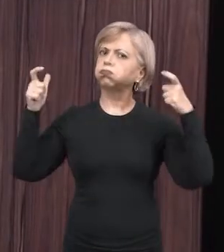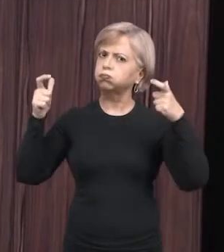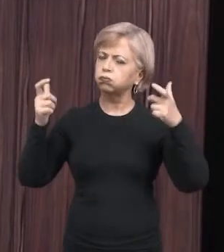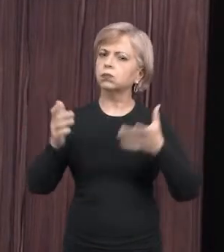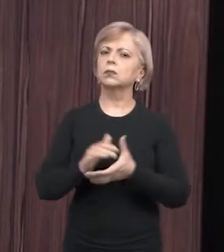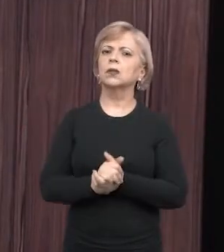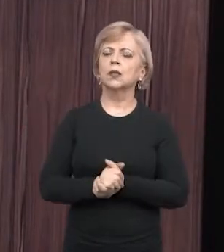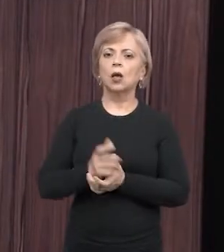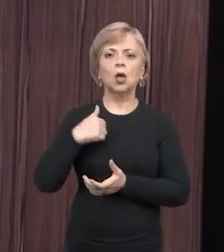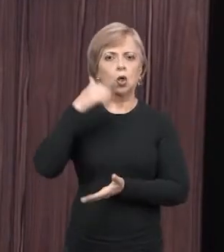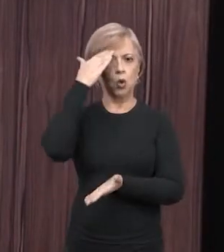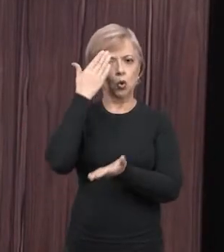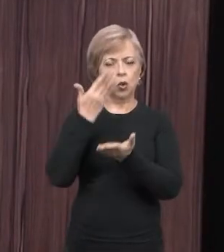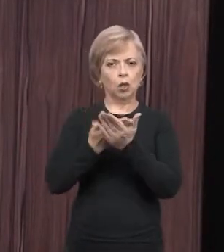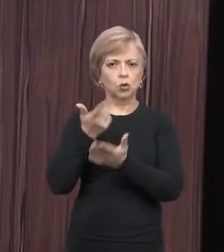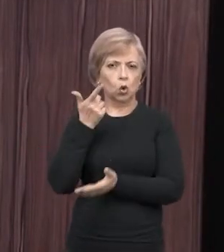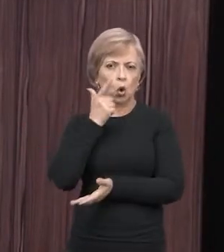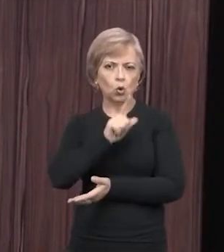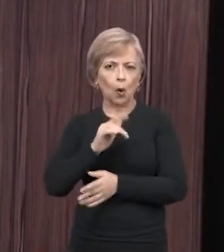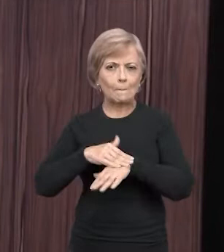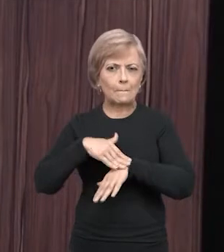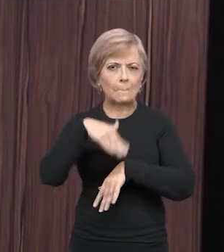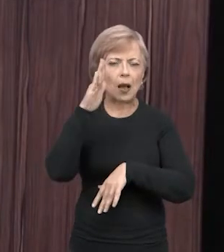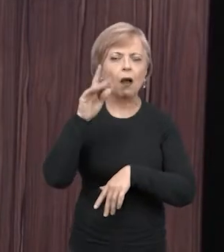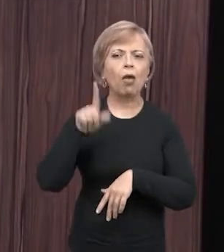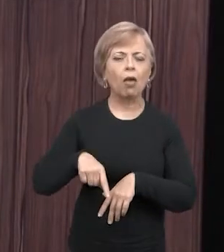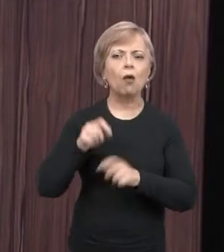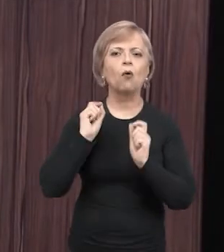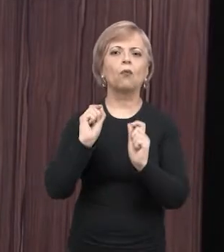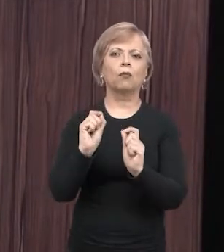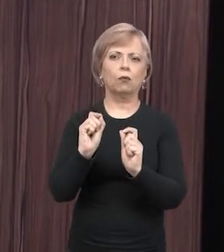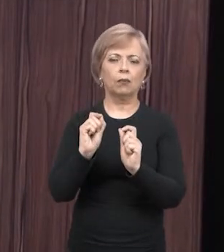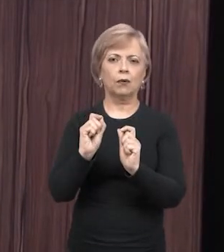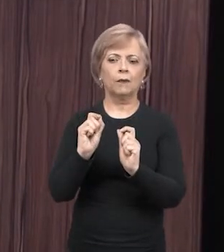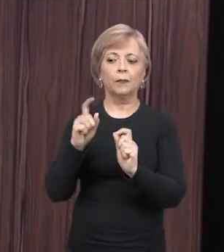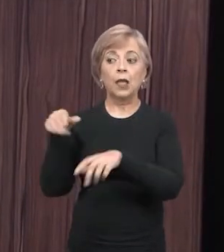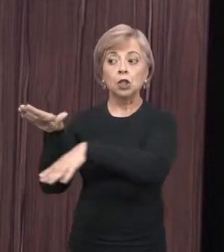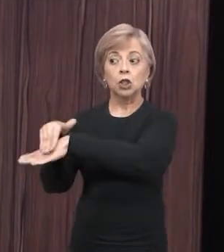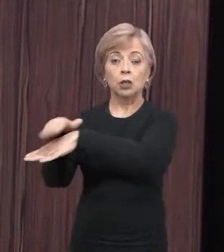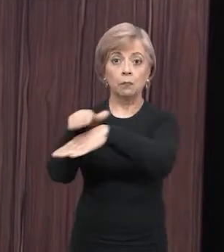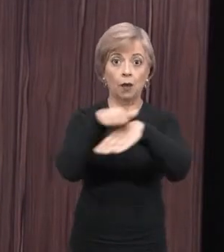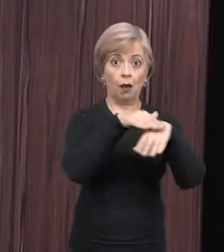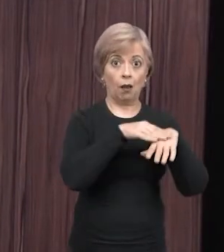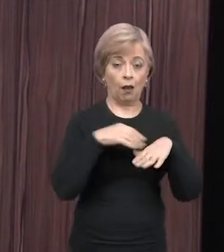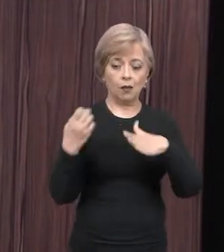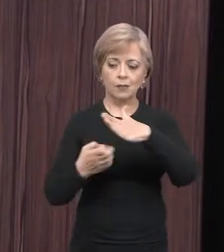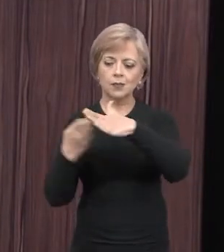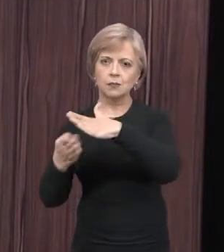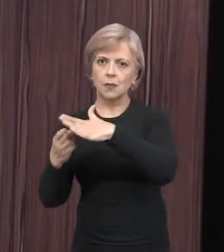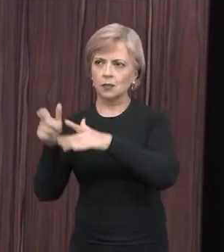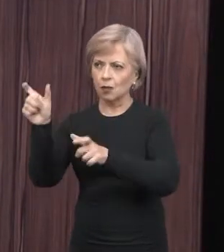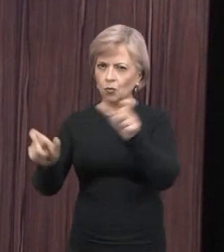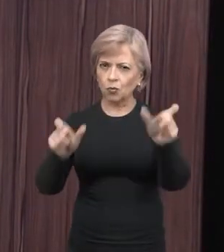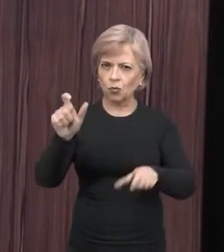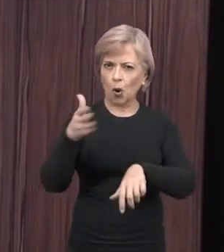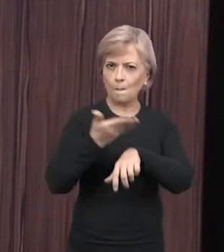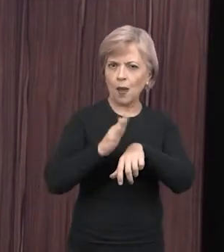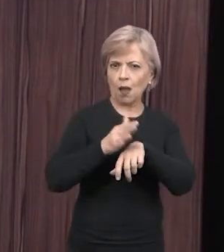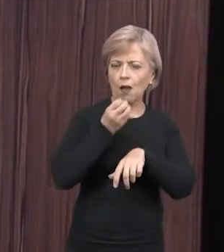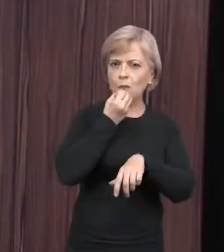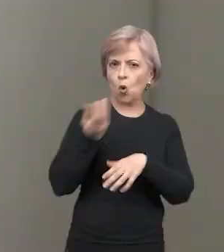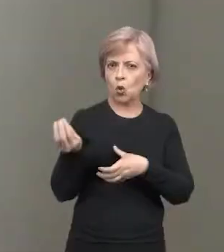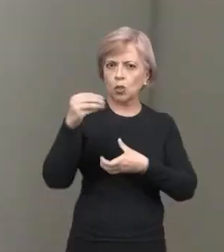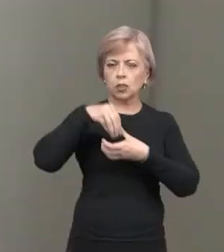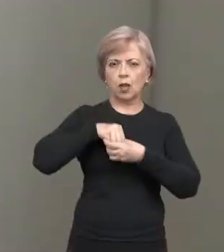E eu acredito que a maior conquista que nós obtivemos com isso foi chamar os bons empresários, chamar as boas práticas para dentro do